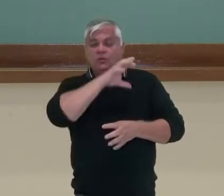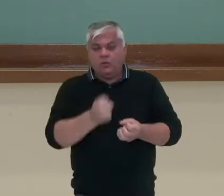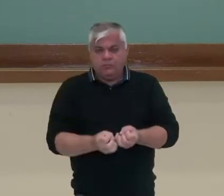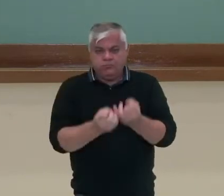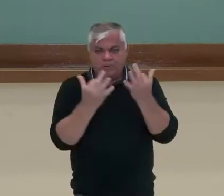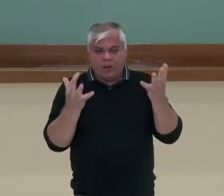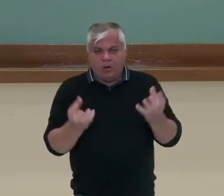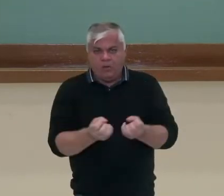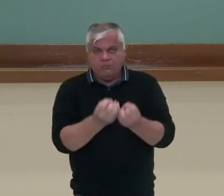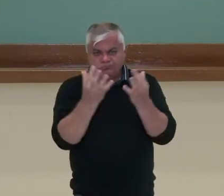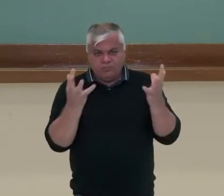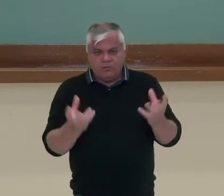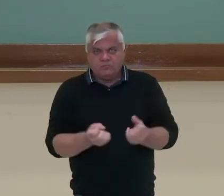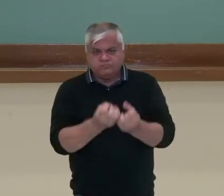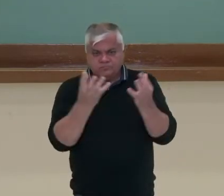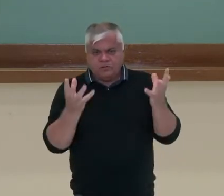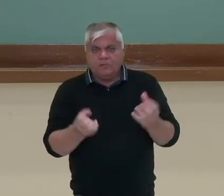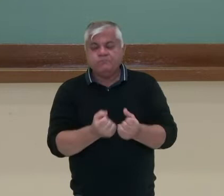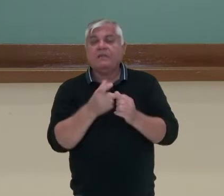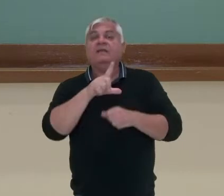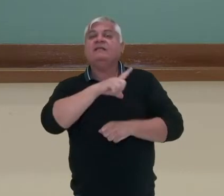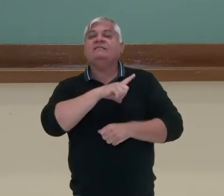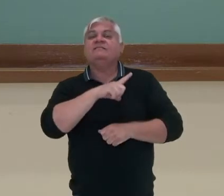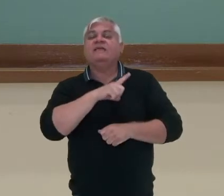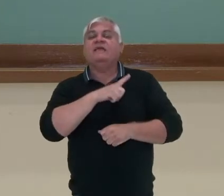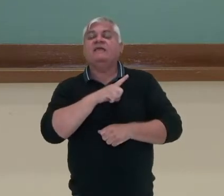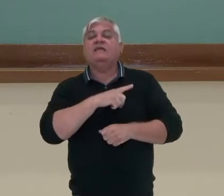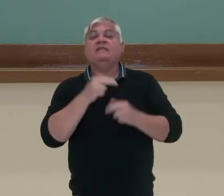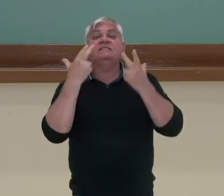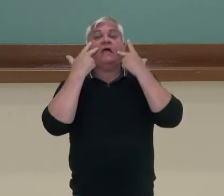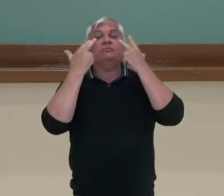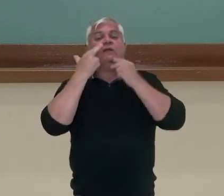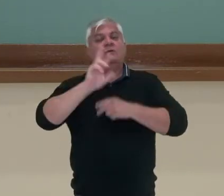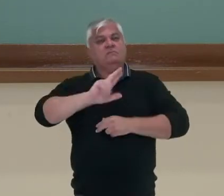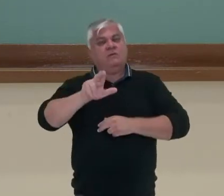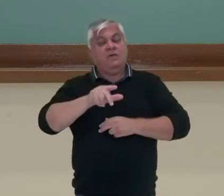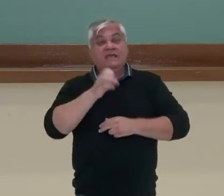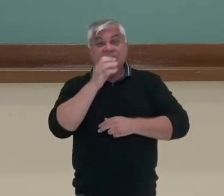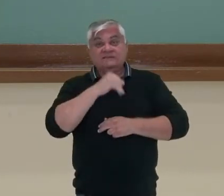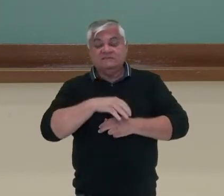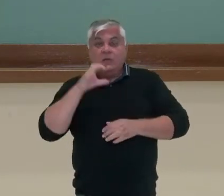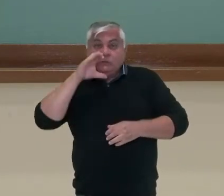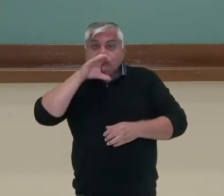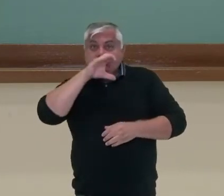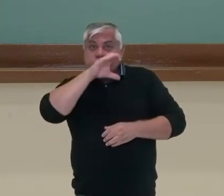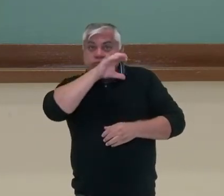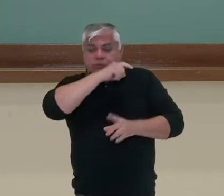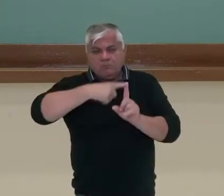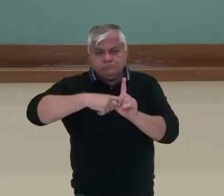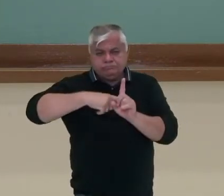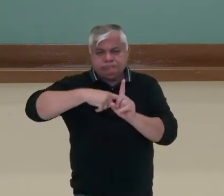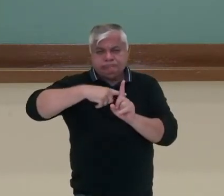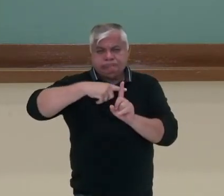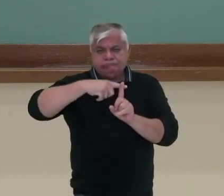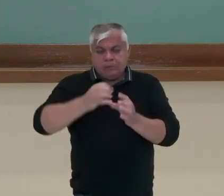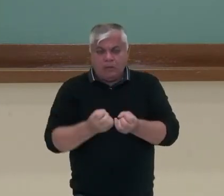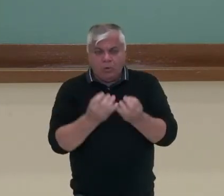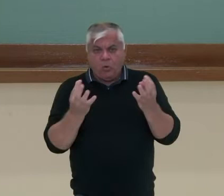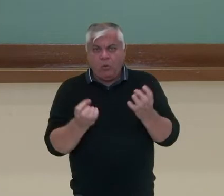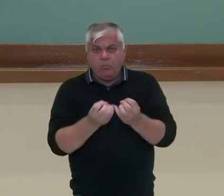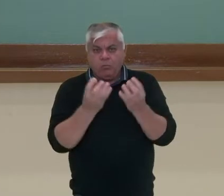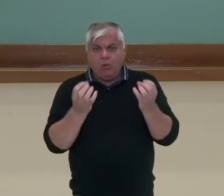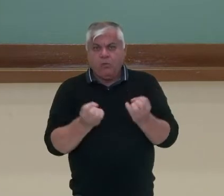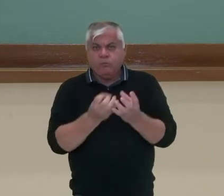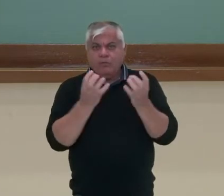já libera calor, ela é menos espontânea se ela acontecer em temperaturas elevadas, né? E aí a gente vai favorecer, então,